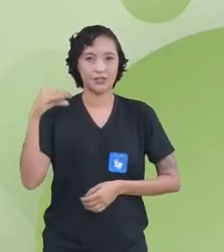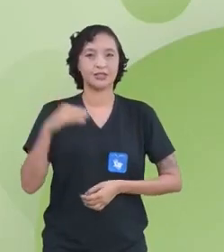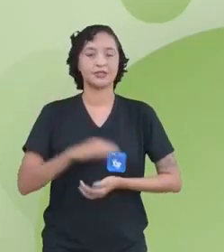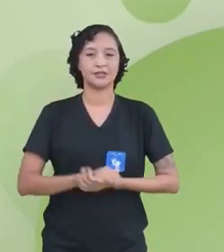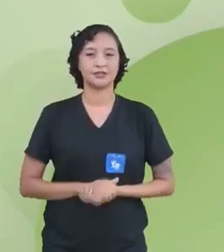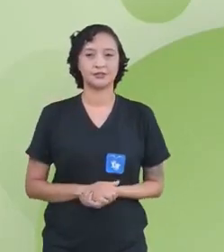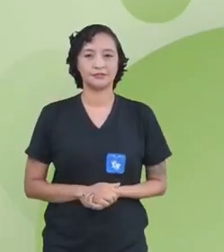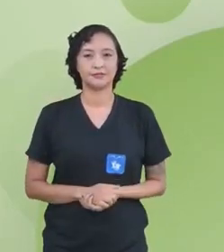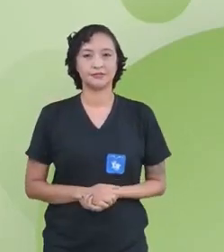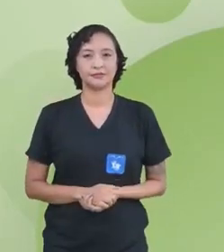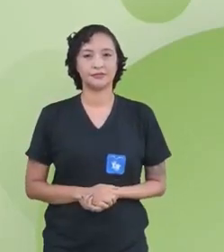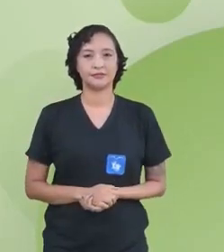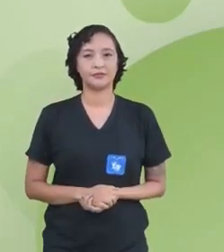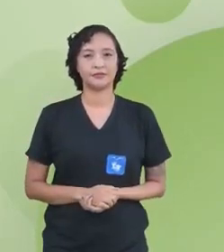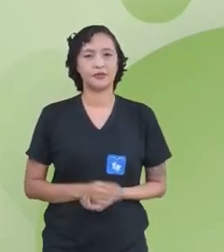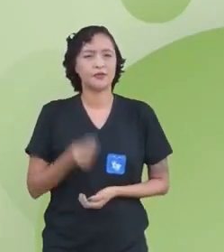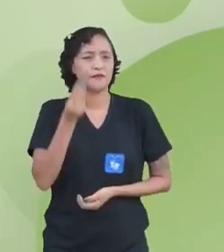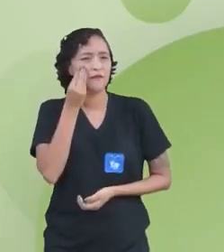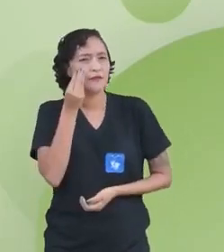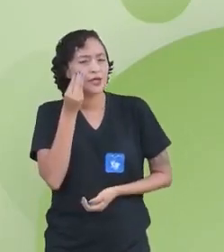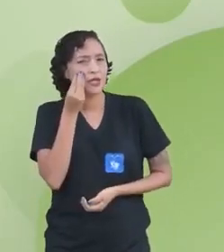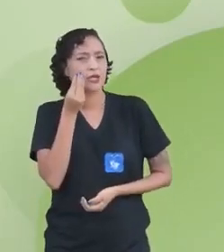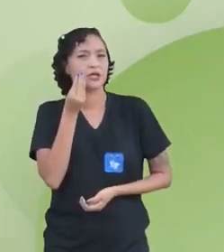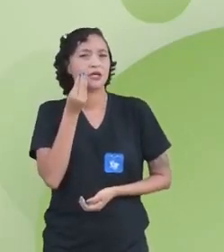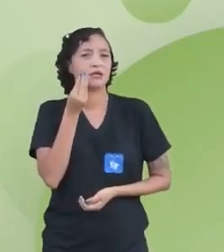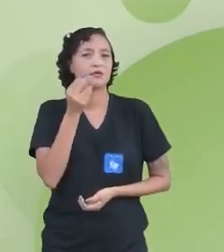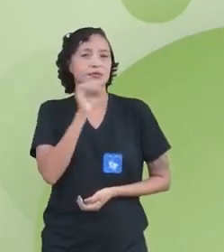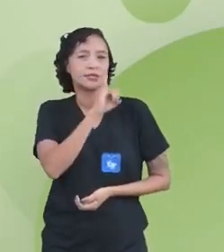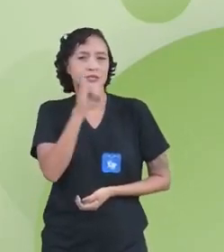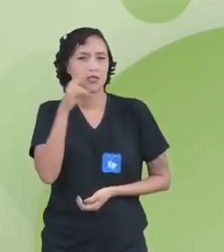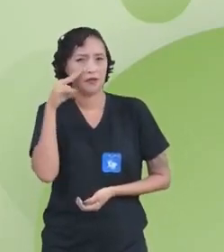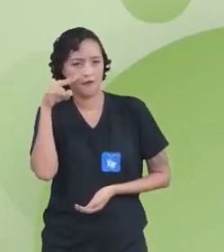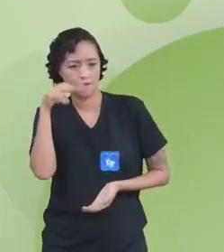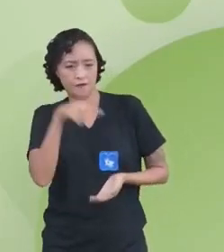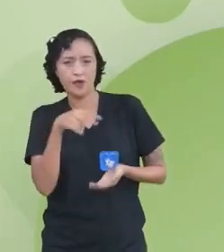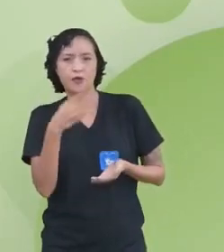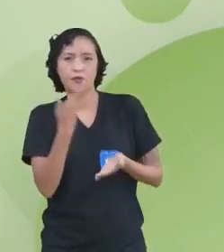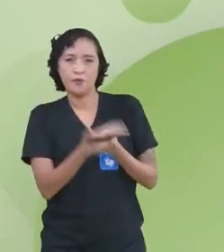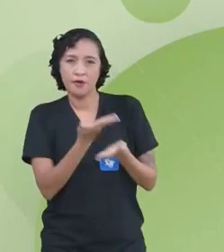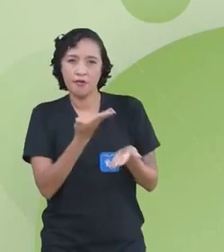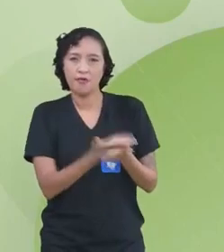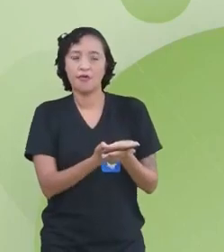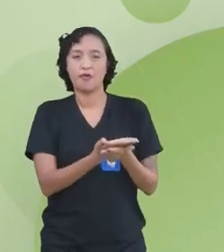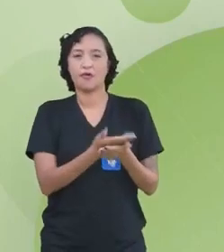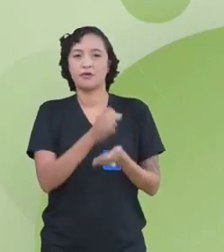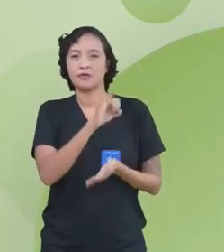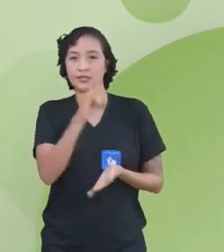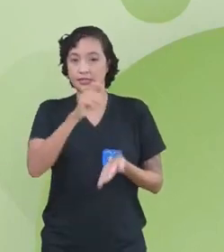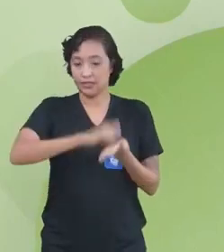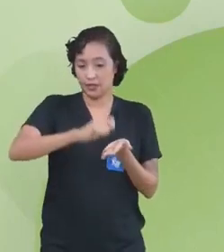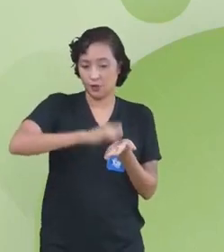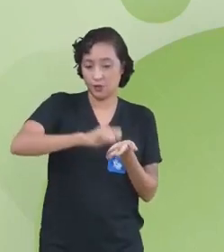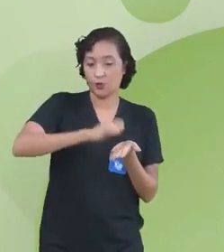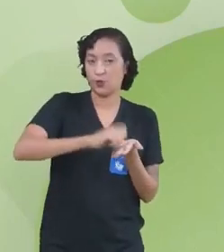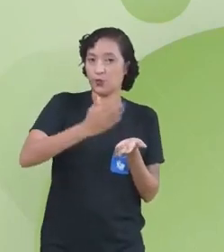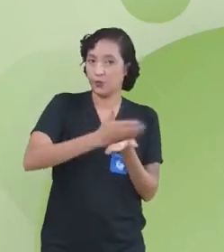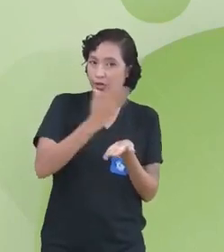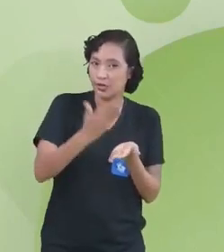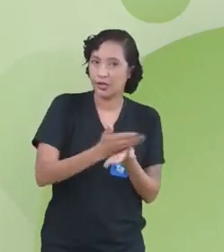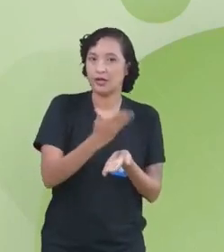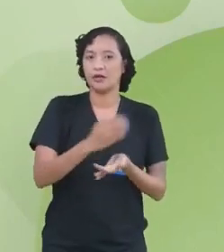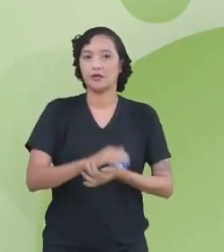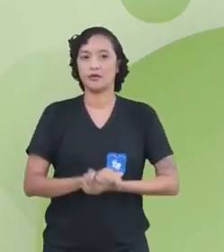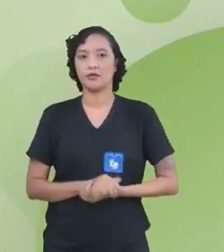filhos. Verifique se ele observou direitinho a aula, verifique se ele fez anotações, apontamentos. E